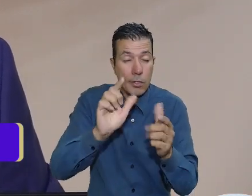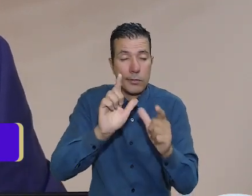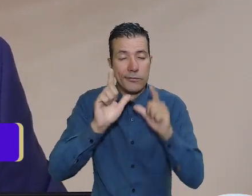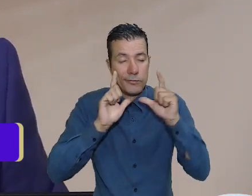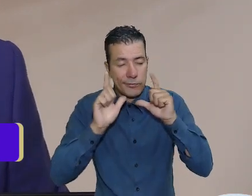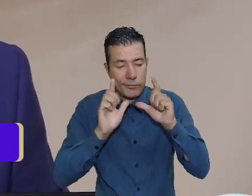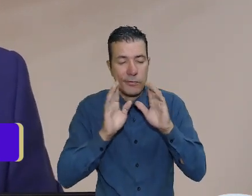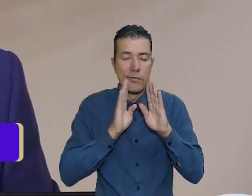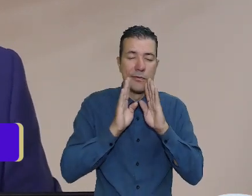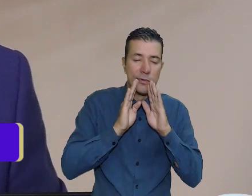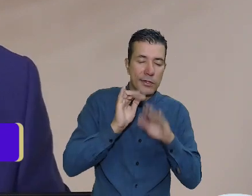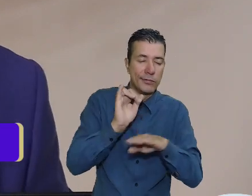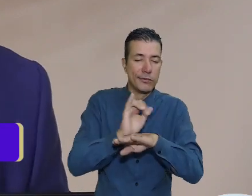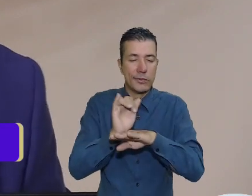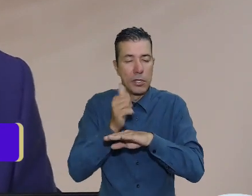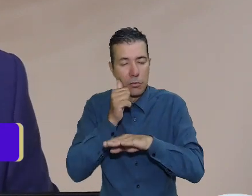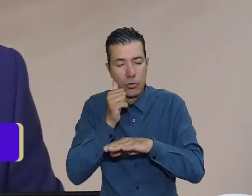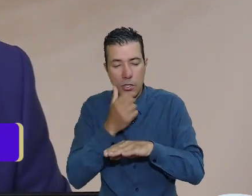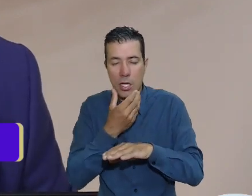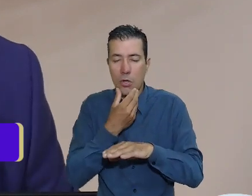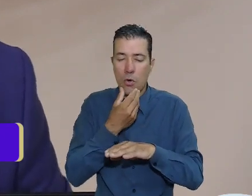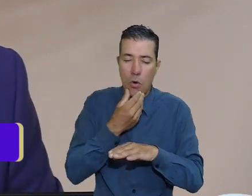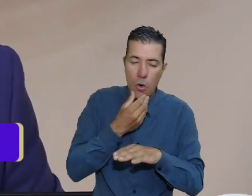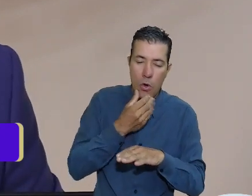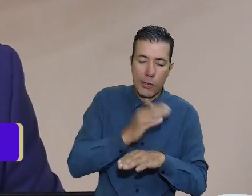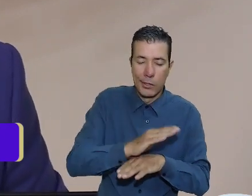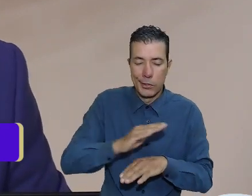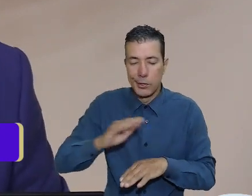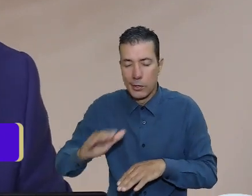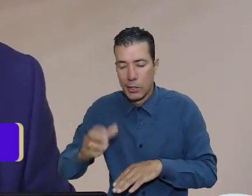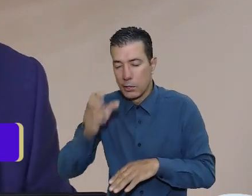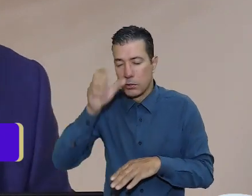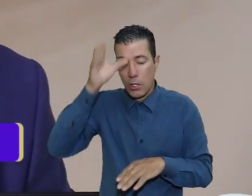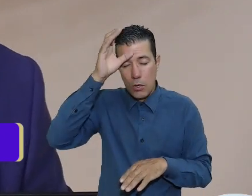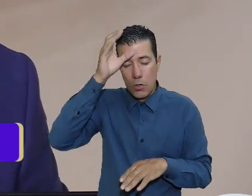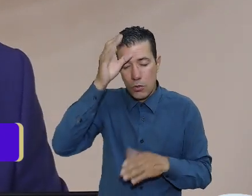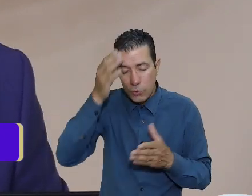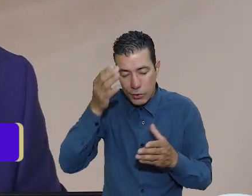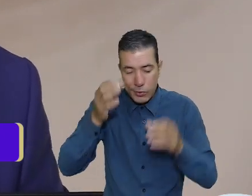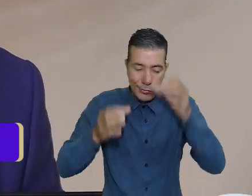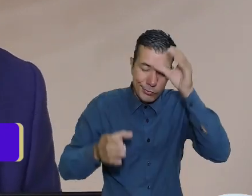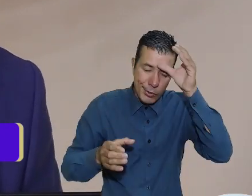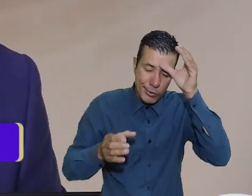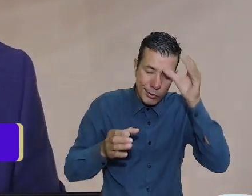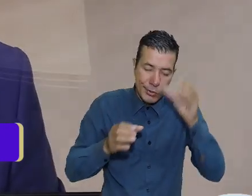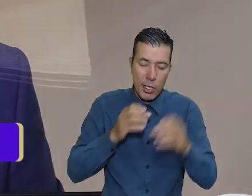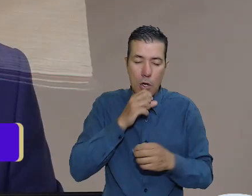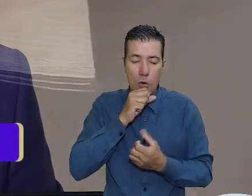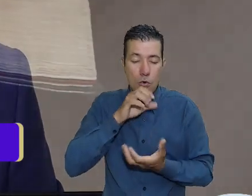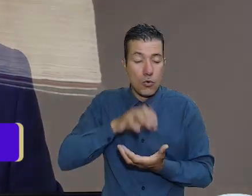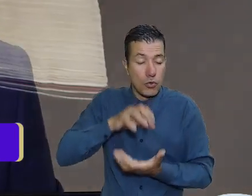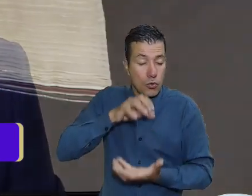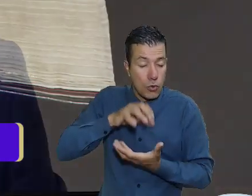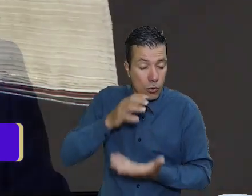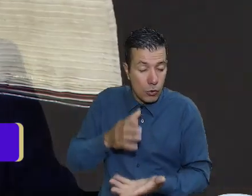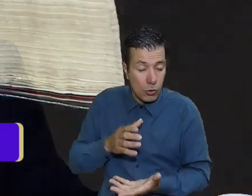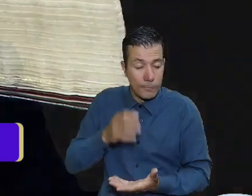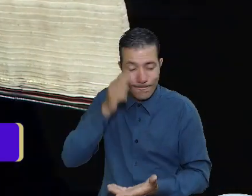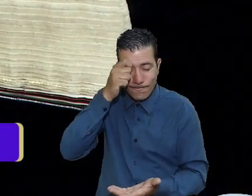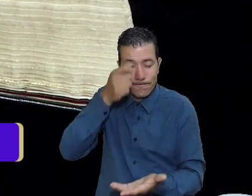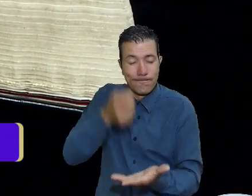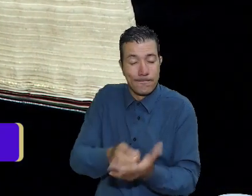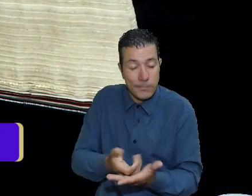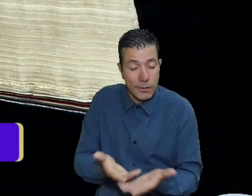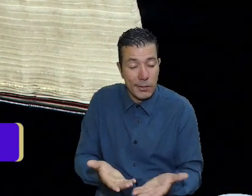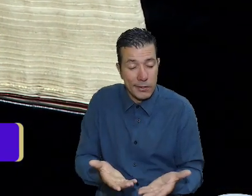homem, existe uma mulher, existe um jovem, existe uma criança, existe um idoso que está tomando uma decisão, que essa pessoa se